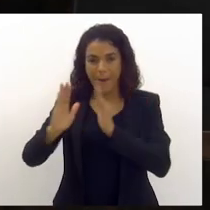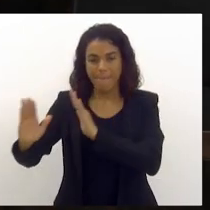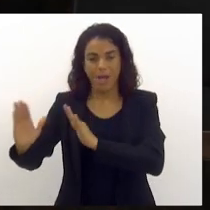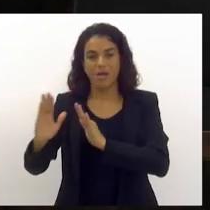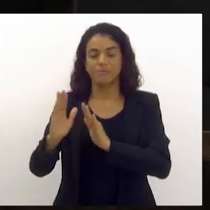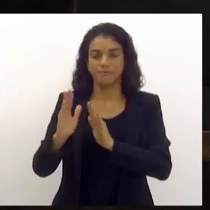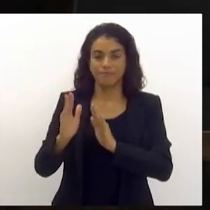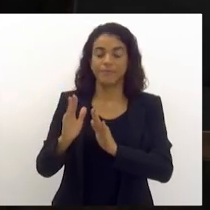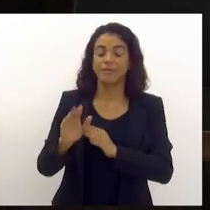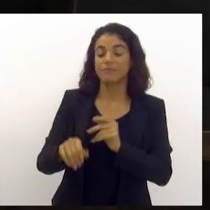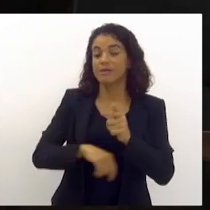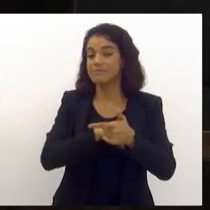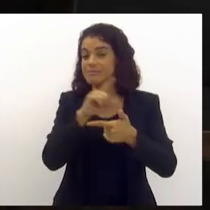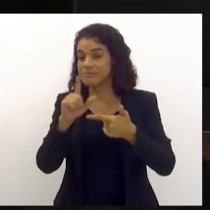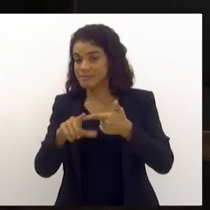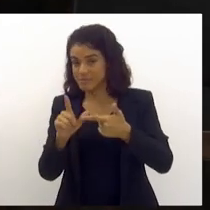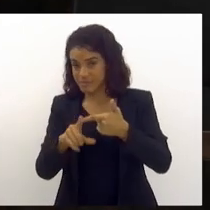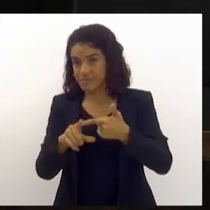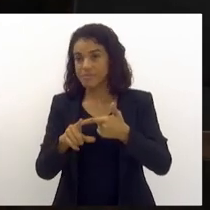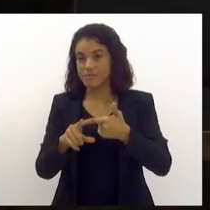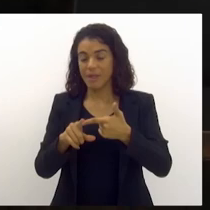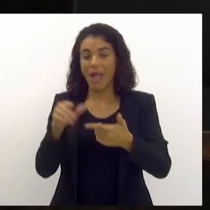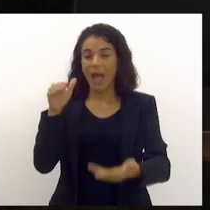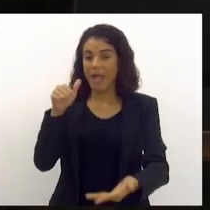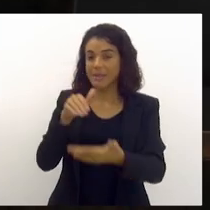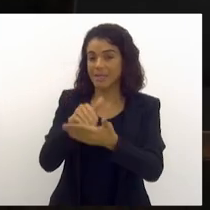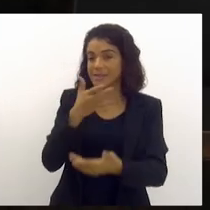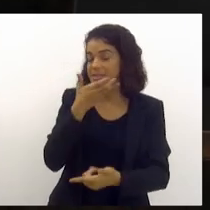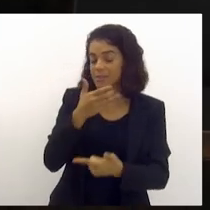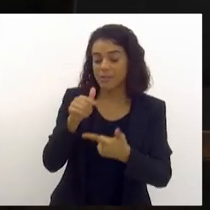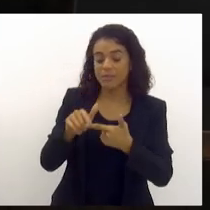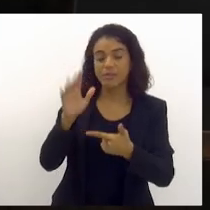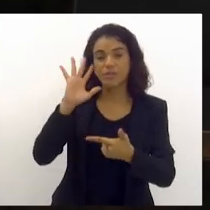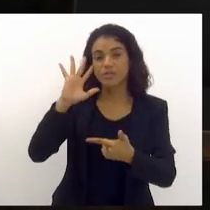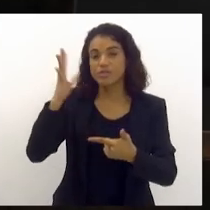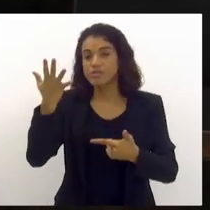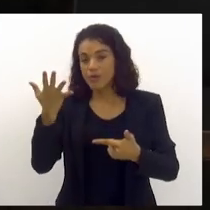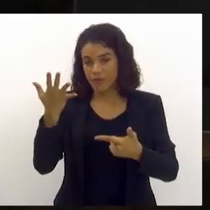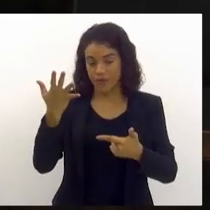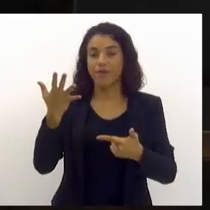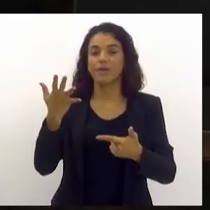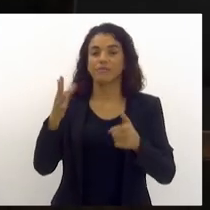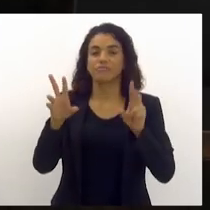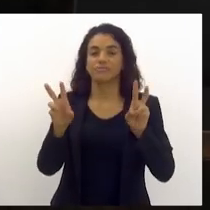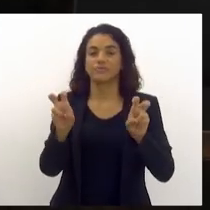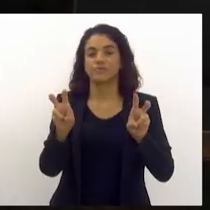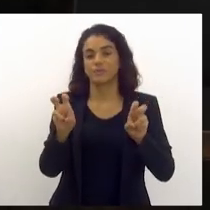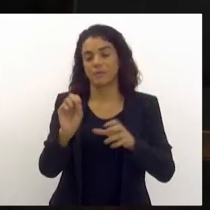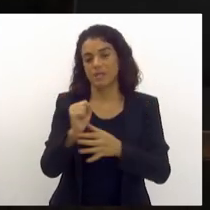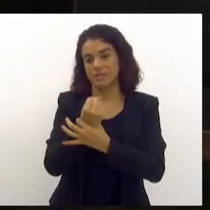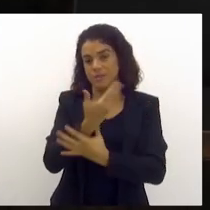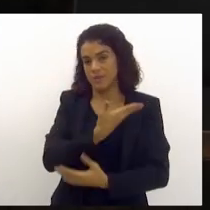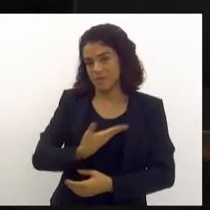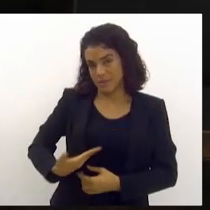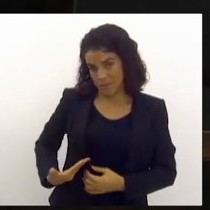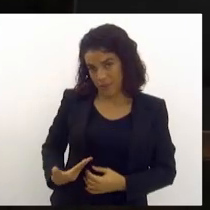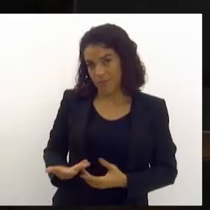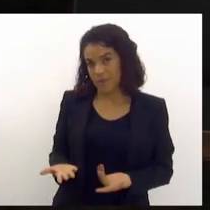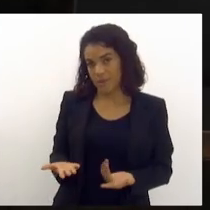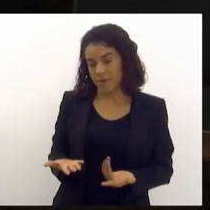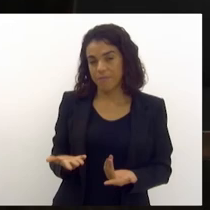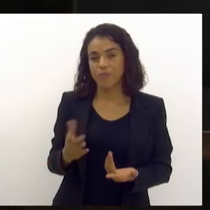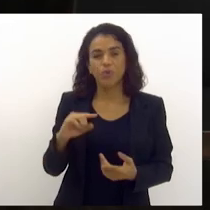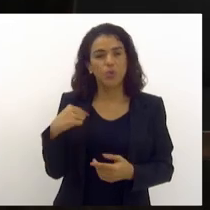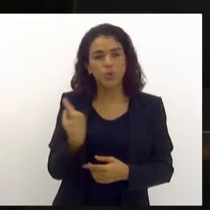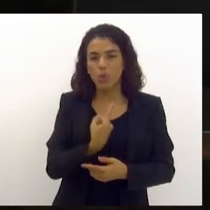em seguida, Gualberto, nesses meses que não resta até o final do ano, a gente possa enfrentar essa temática que é a segurança pública, todos